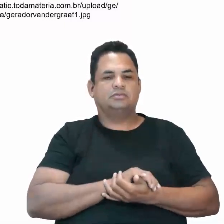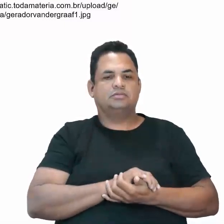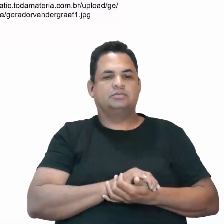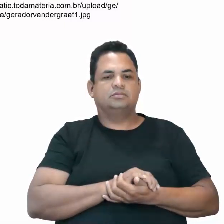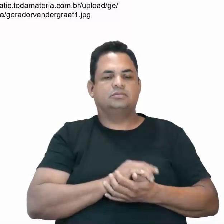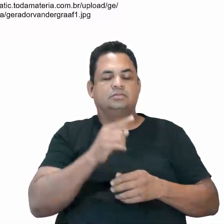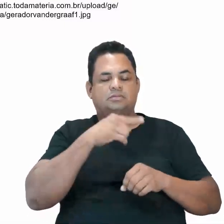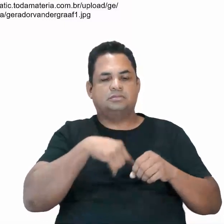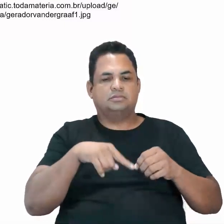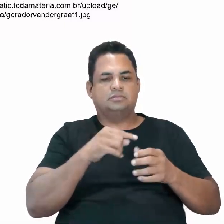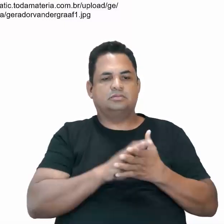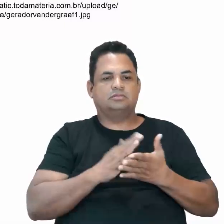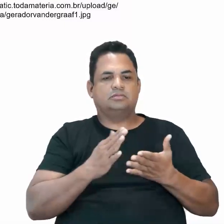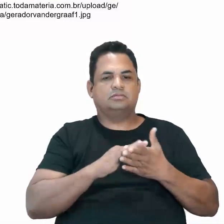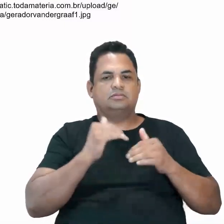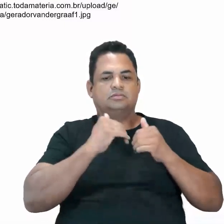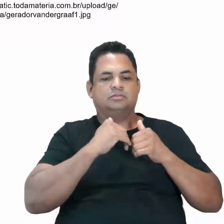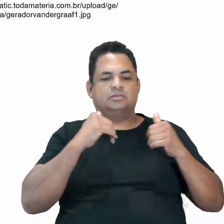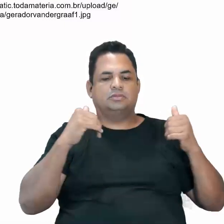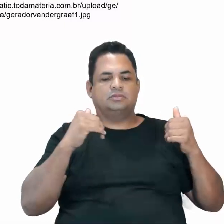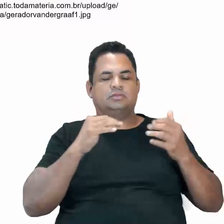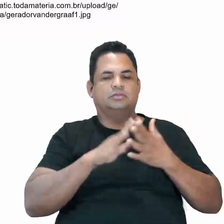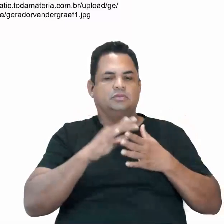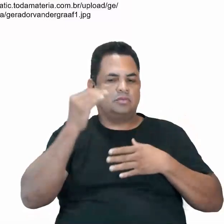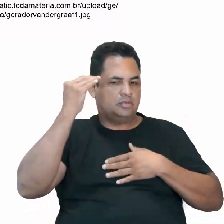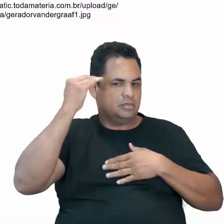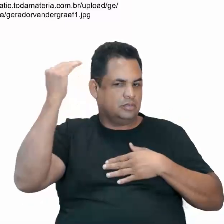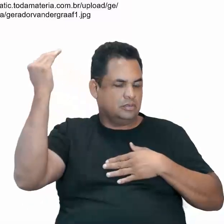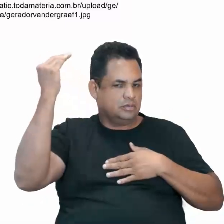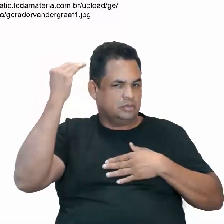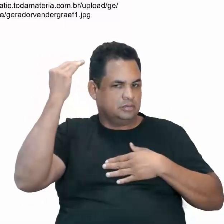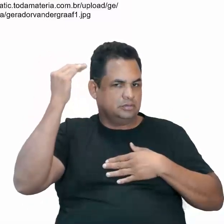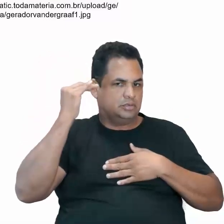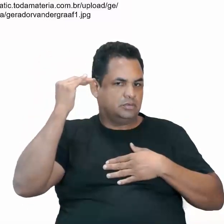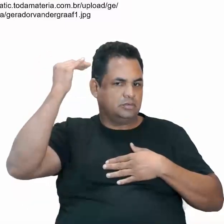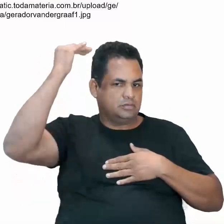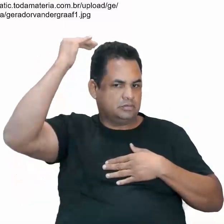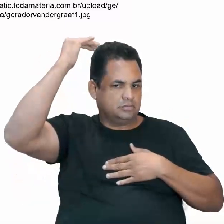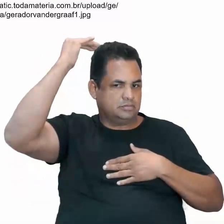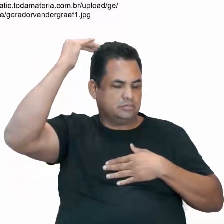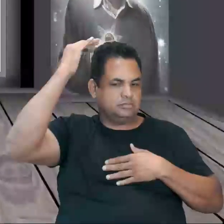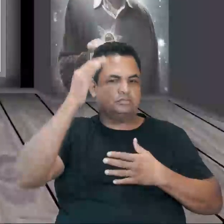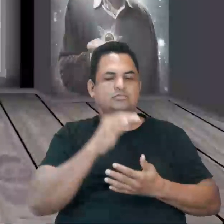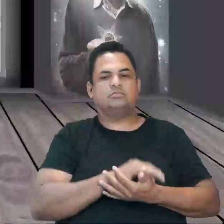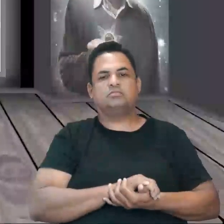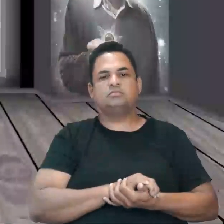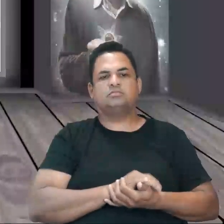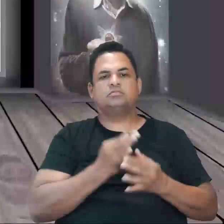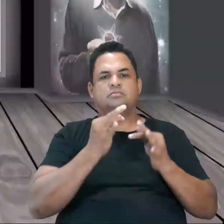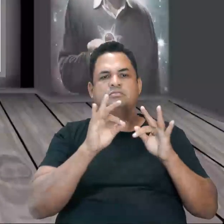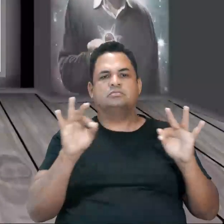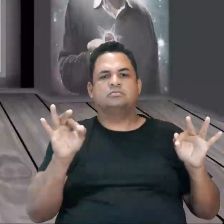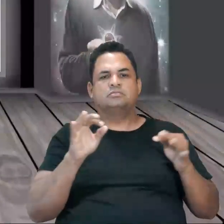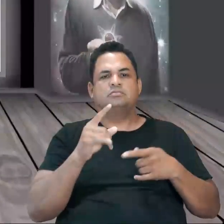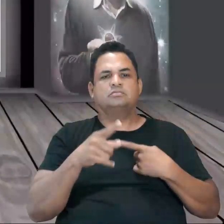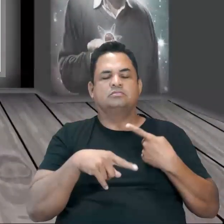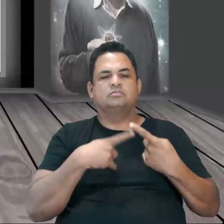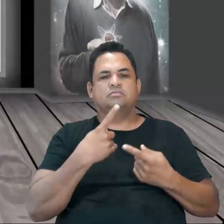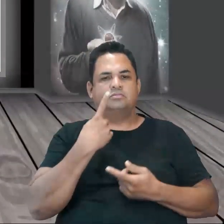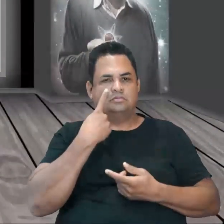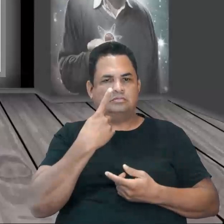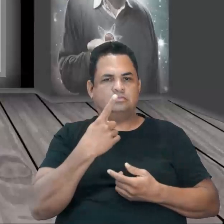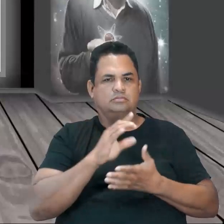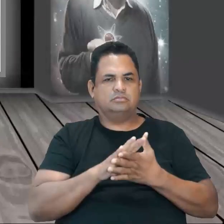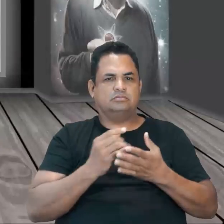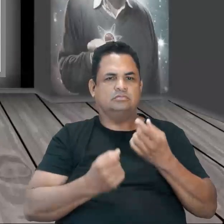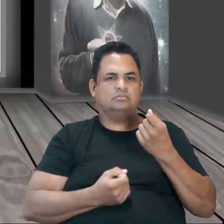mesmo sinal, afastou o cabelo. E por ser leve, ele ficou no ar. Né? Isso. Bem simples. Nós vamos ver depois, até tem alguns,